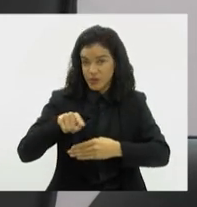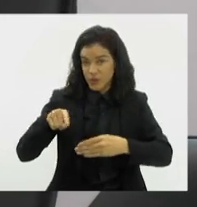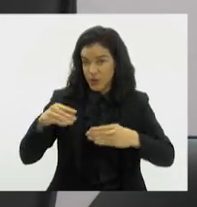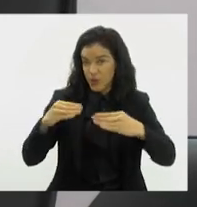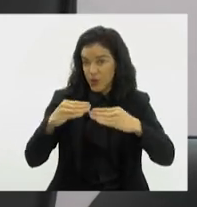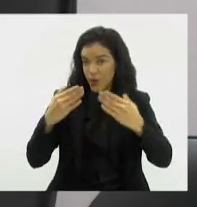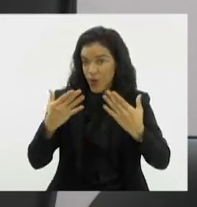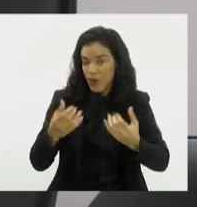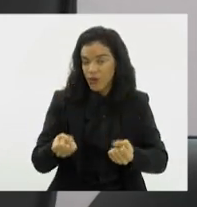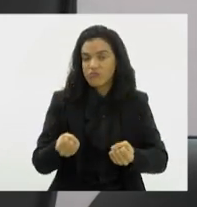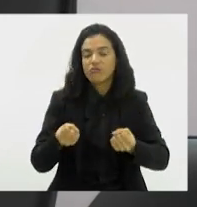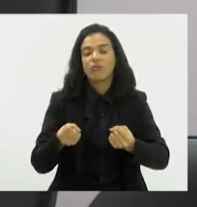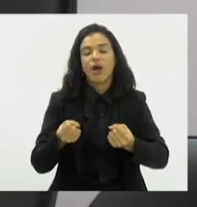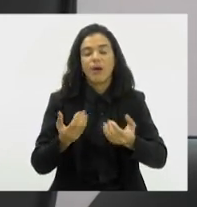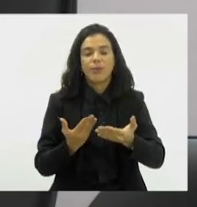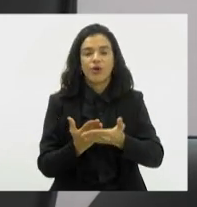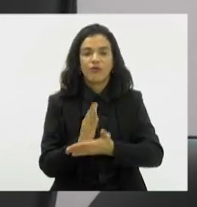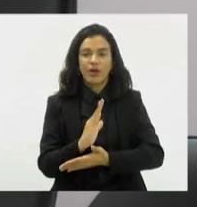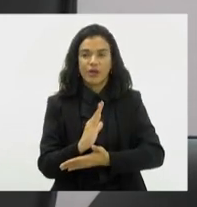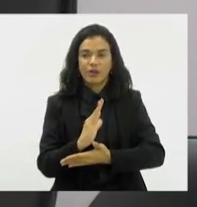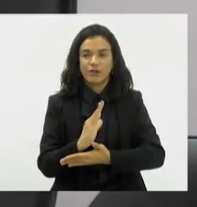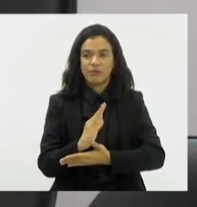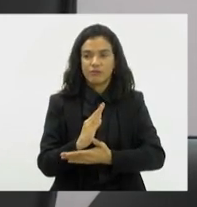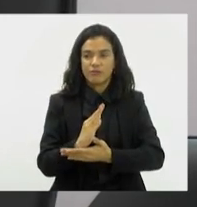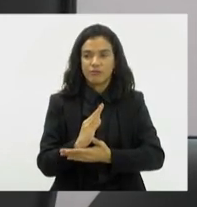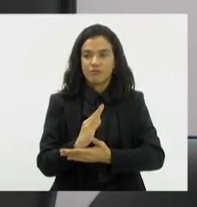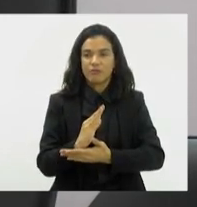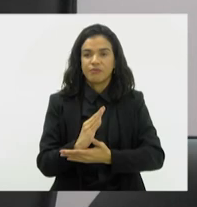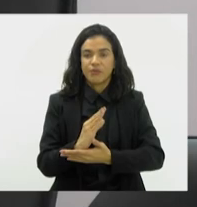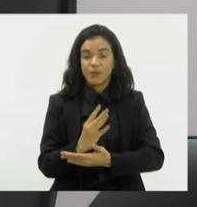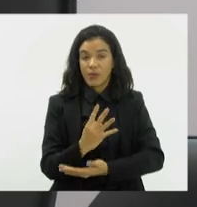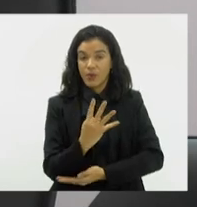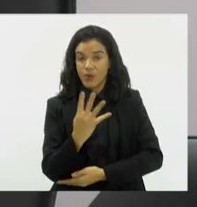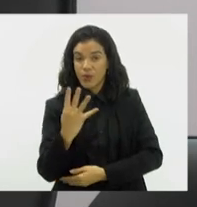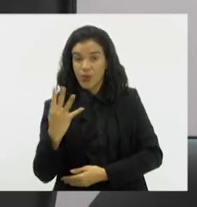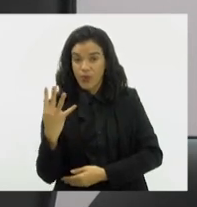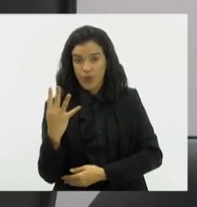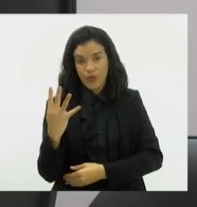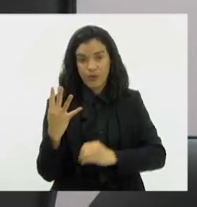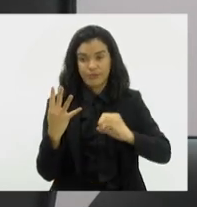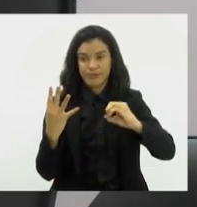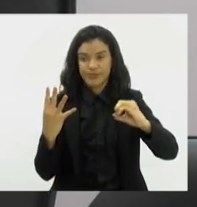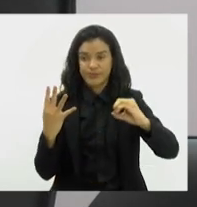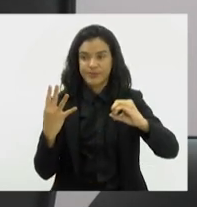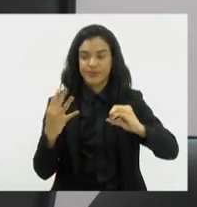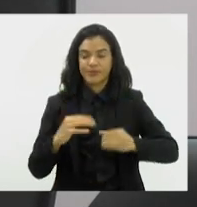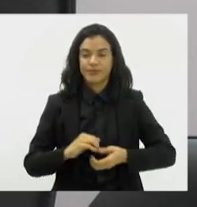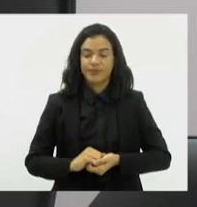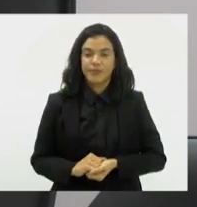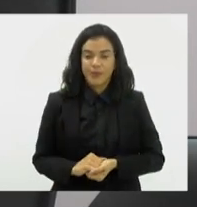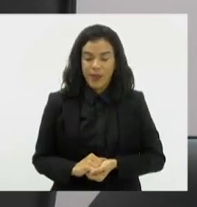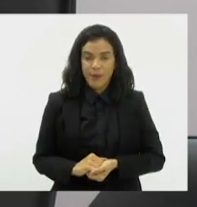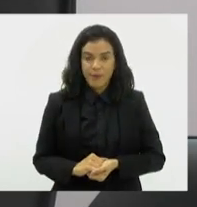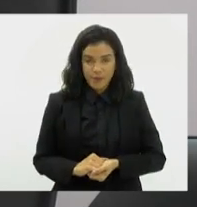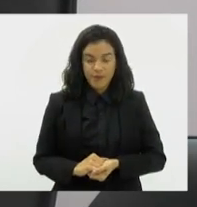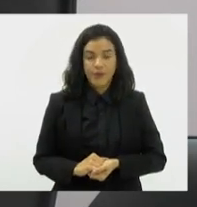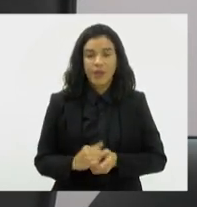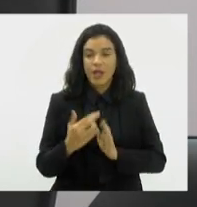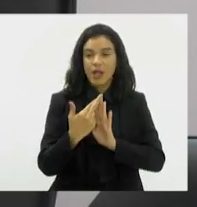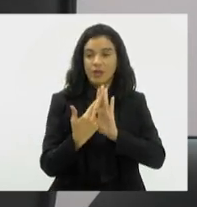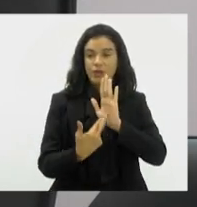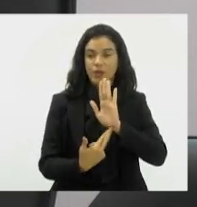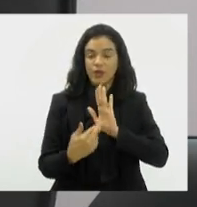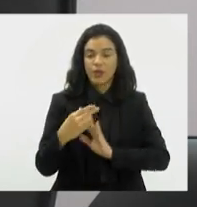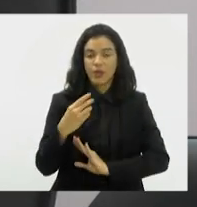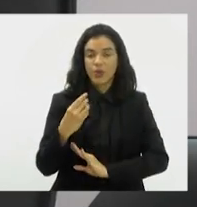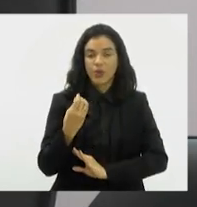concordam permaneçam como estão. Aprovado pelos quatro votos dos senhores deputados presentes. Próxima relatoria, deputado